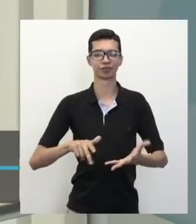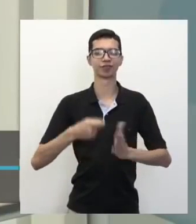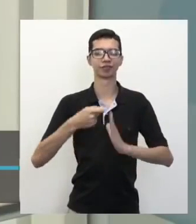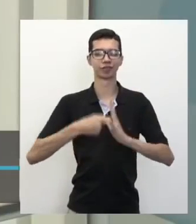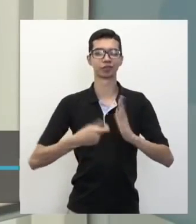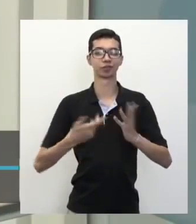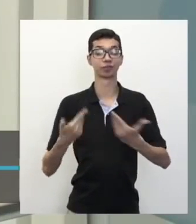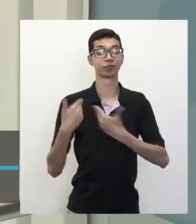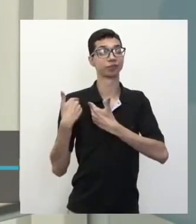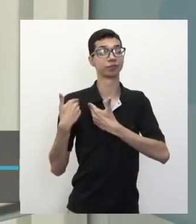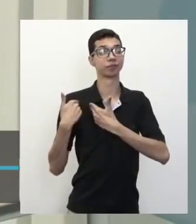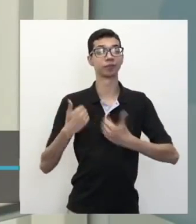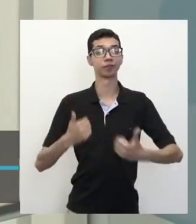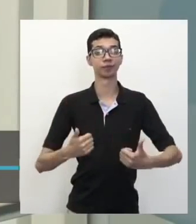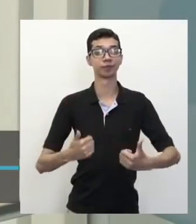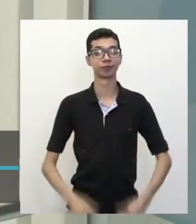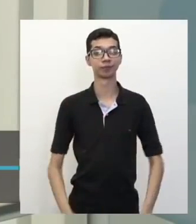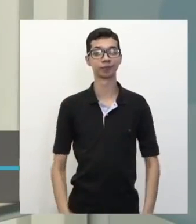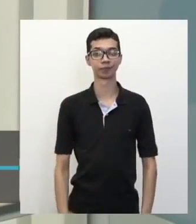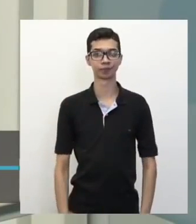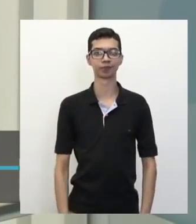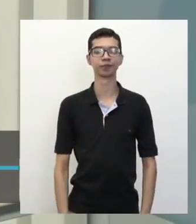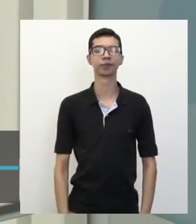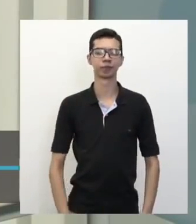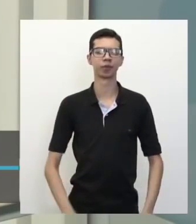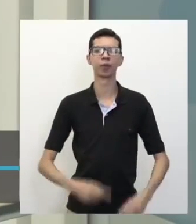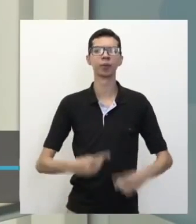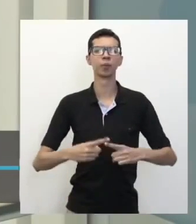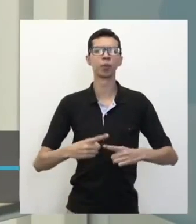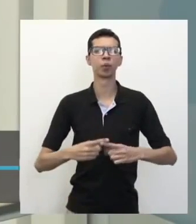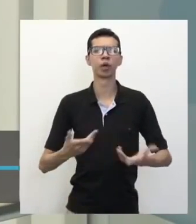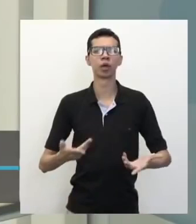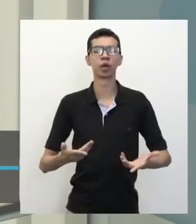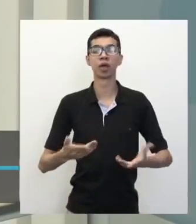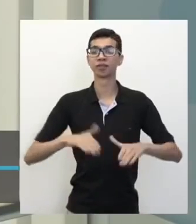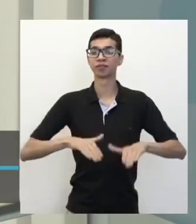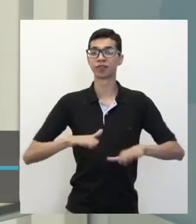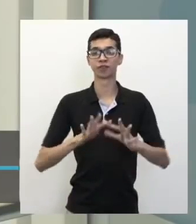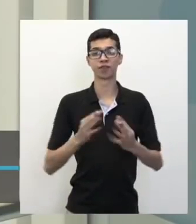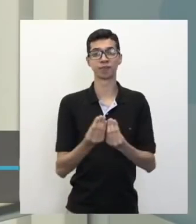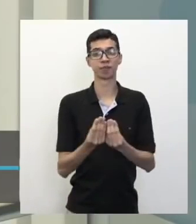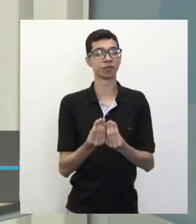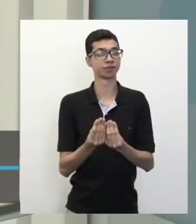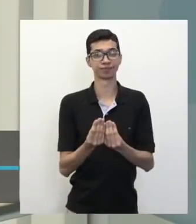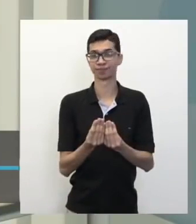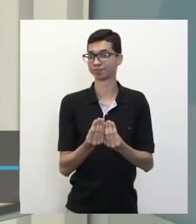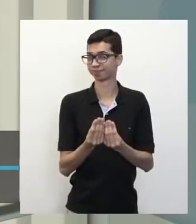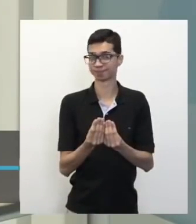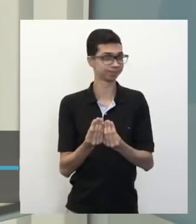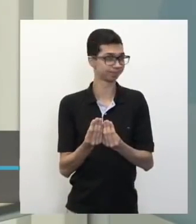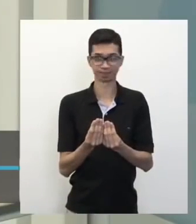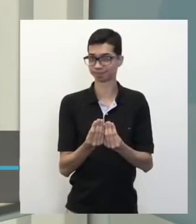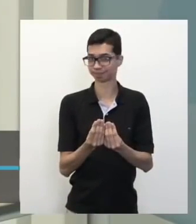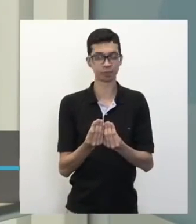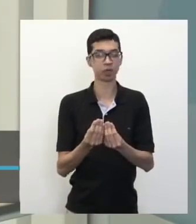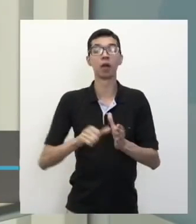obrigação. A gente faz isso porque muitas vezes a família não faz. Então, o primeiro lugar onde você aprende a ler e